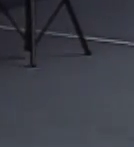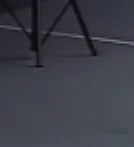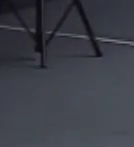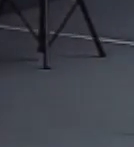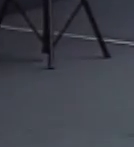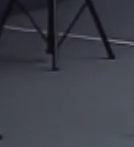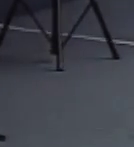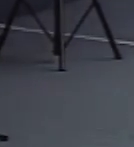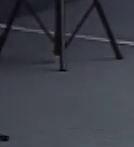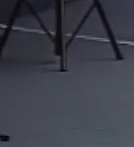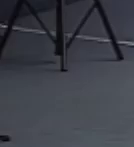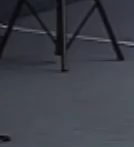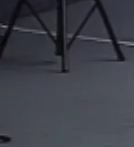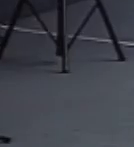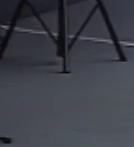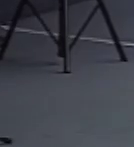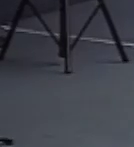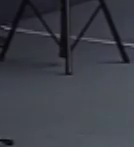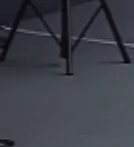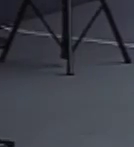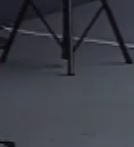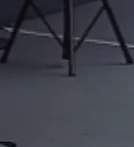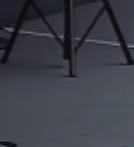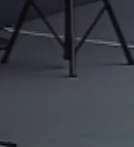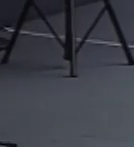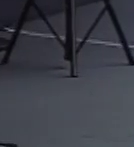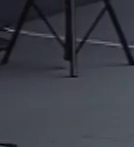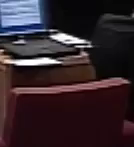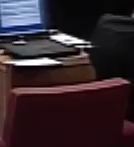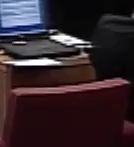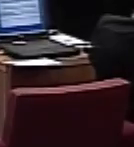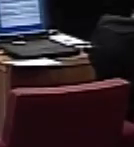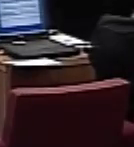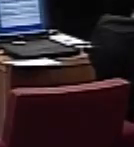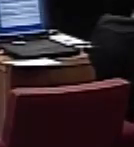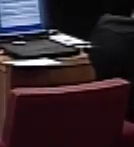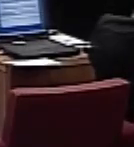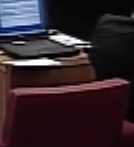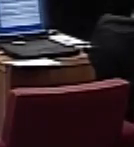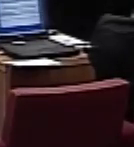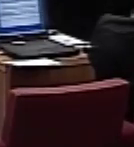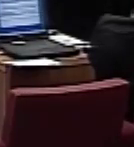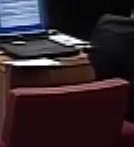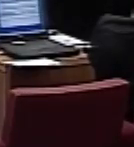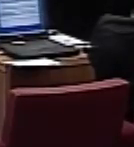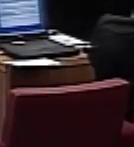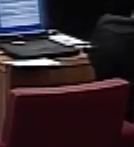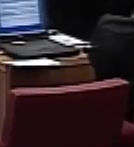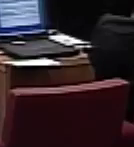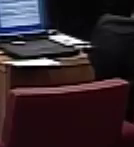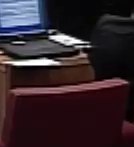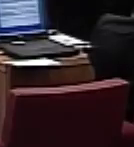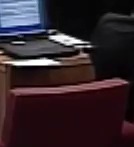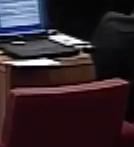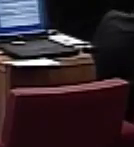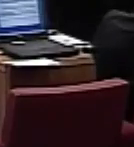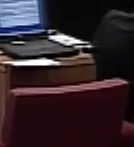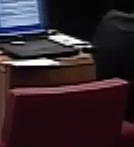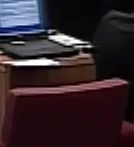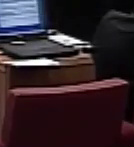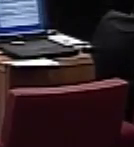posicionando para a primeira colocação agora na parte da tarde da aud que todos os que se